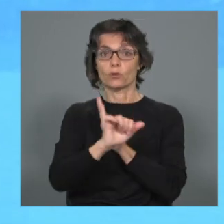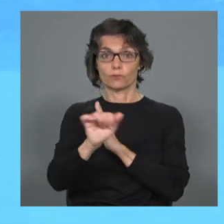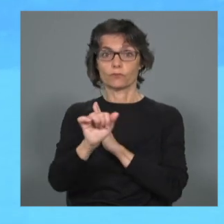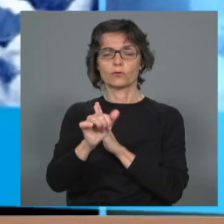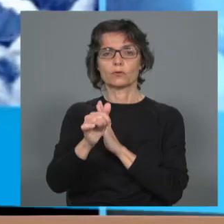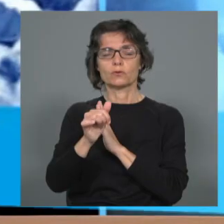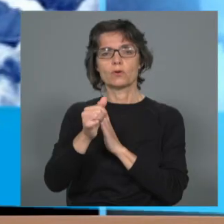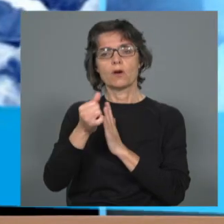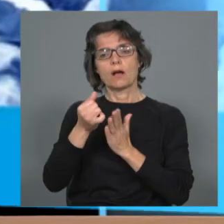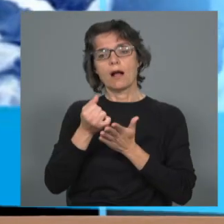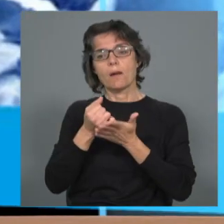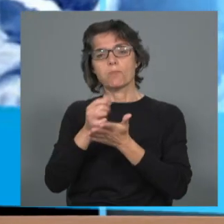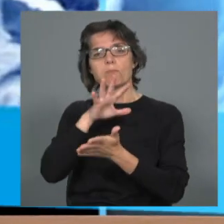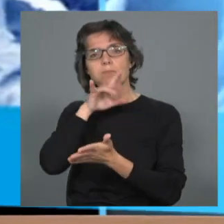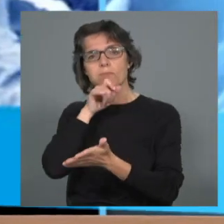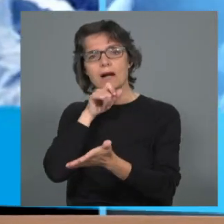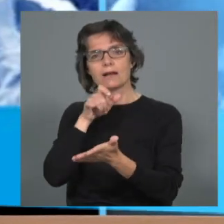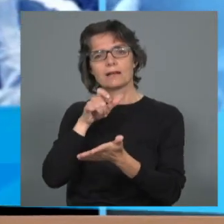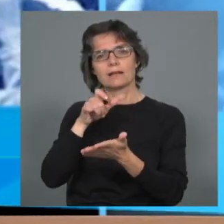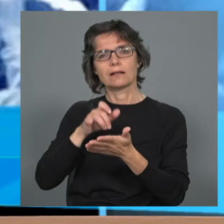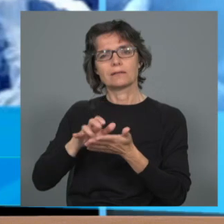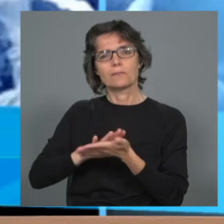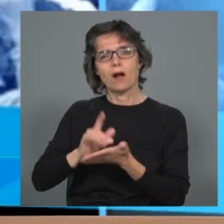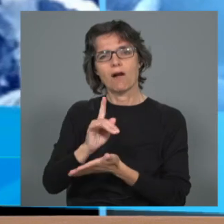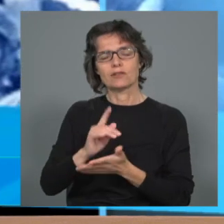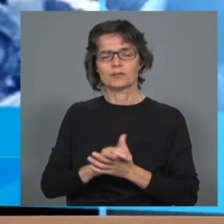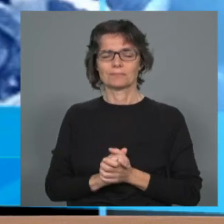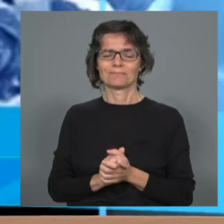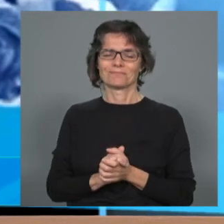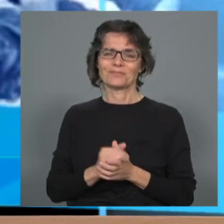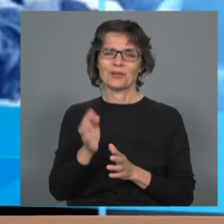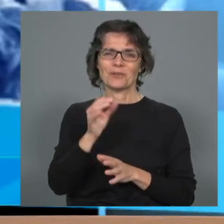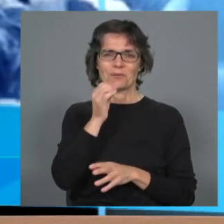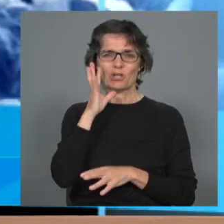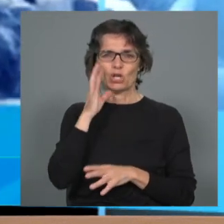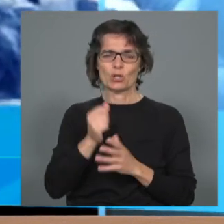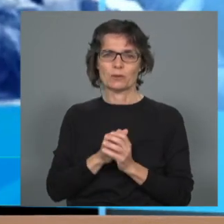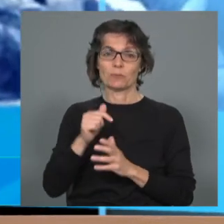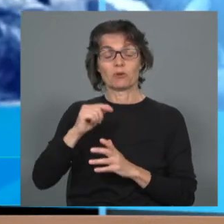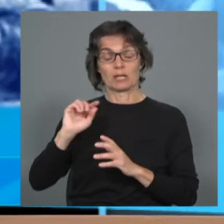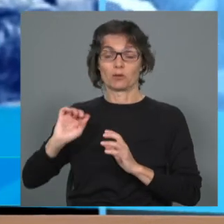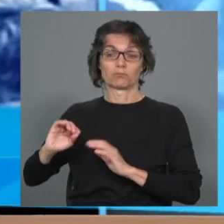Ajuda de Mãe. Olá, boa tarde. Na realidade, e respondo a verdade, eu não estive na origem.